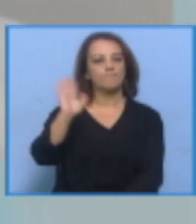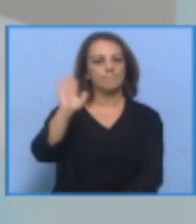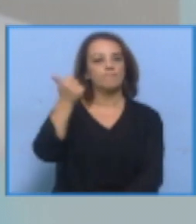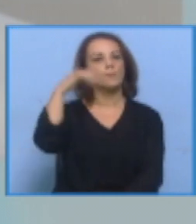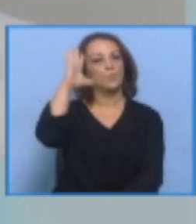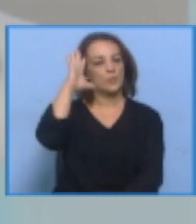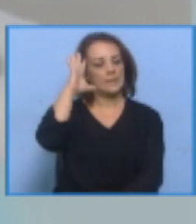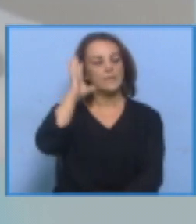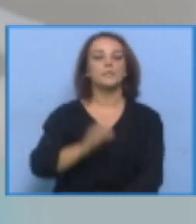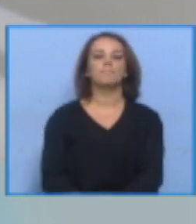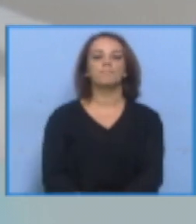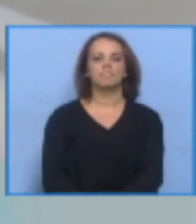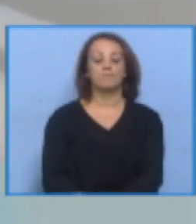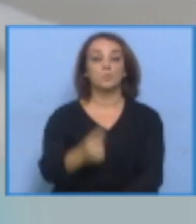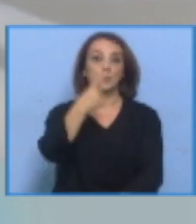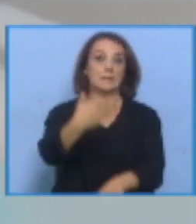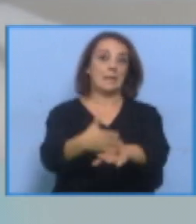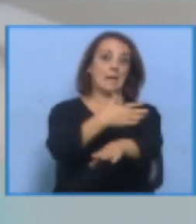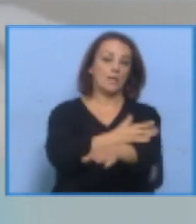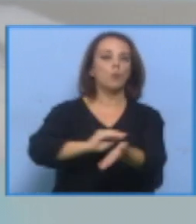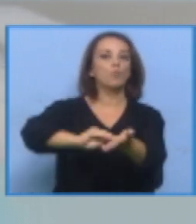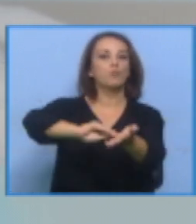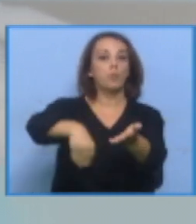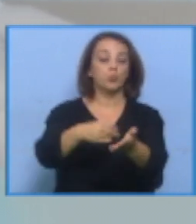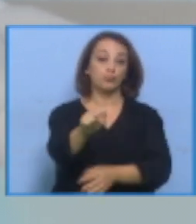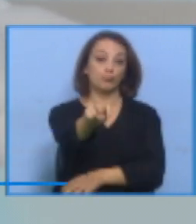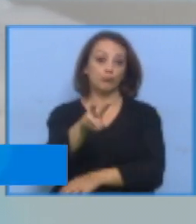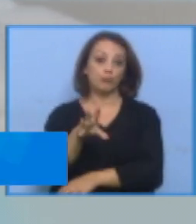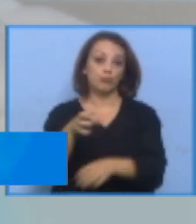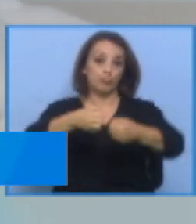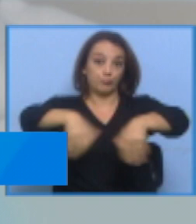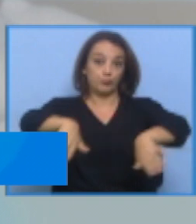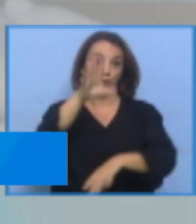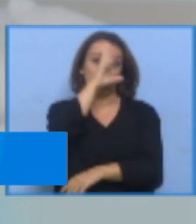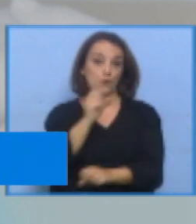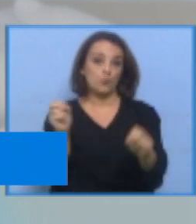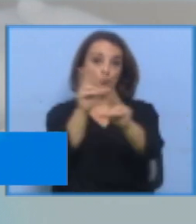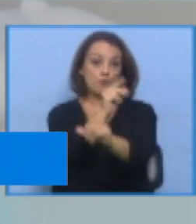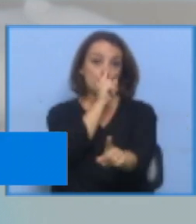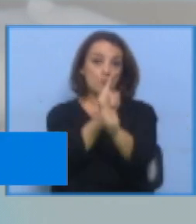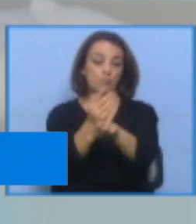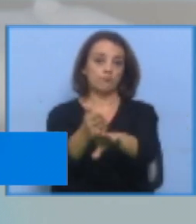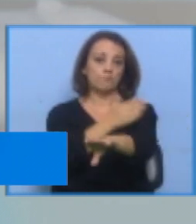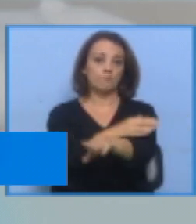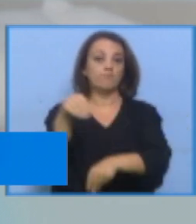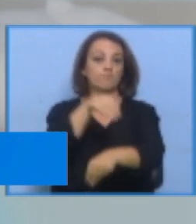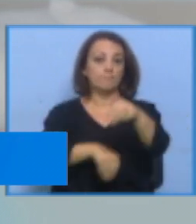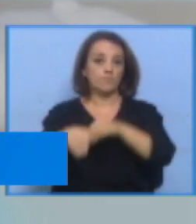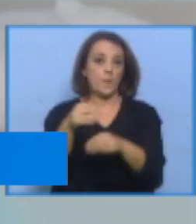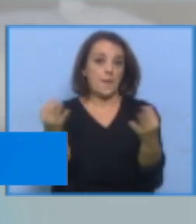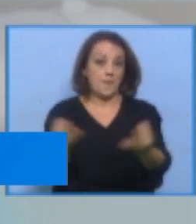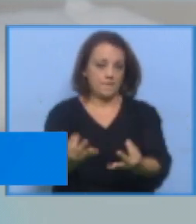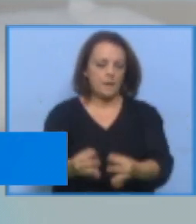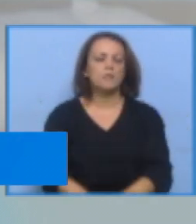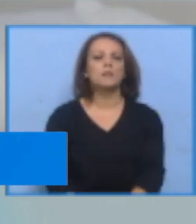Olá, muito boa tarde. Nas vésperas da tomada de posse do novo Executivo, que resultou do último ato eleitoral, mais